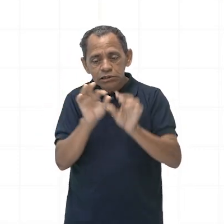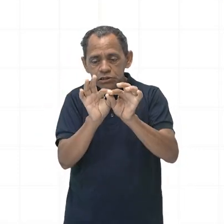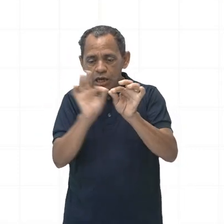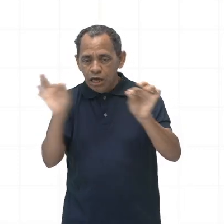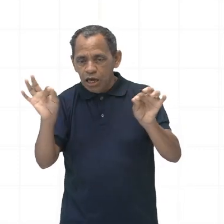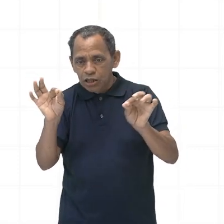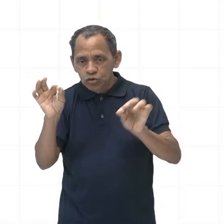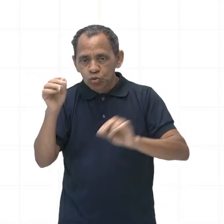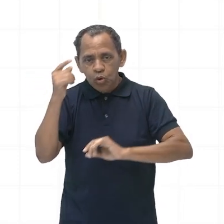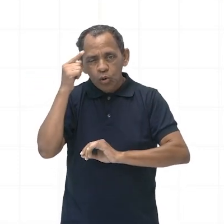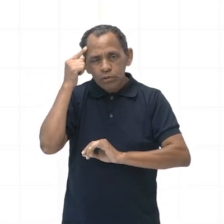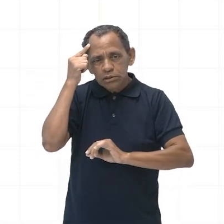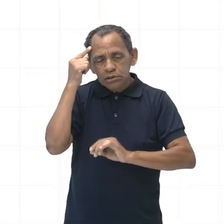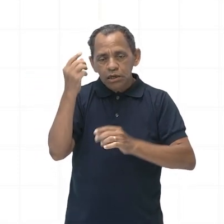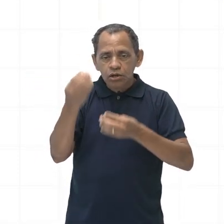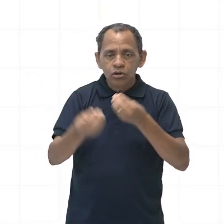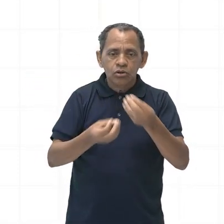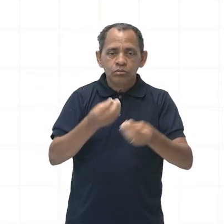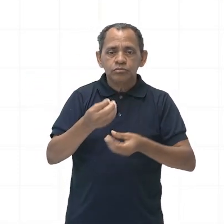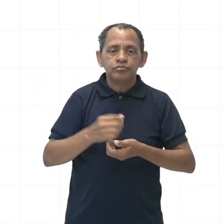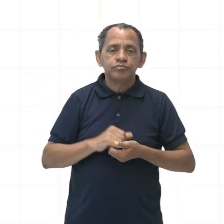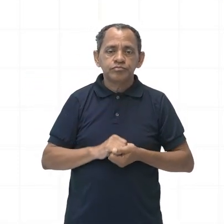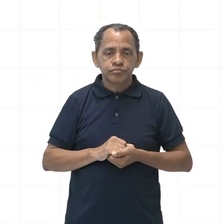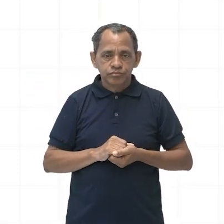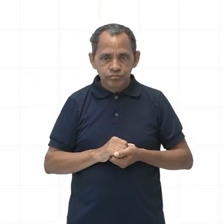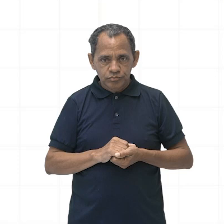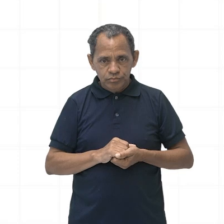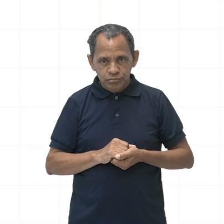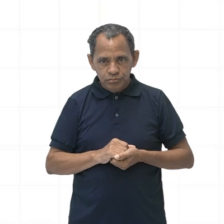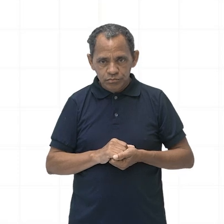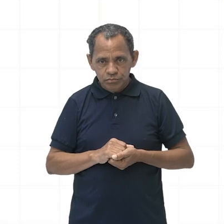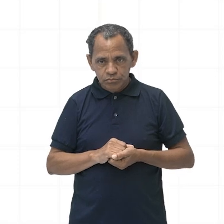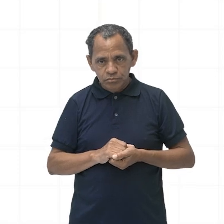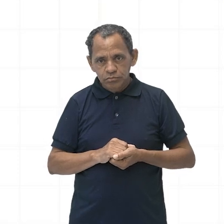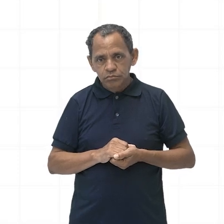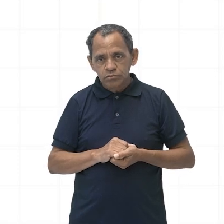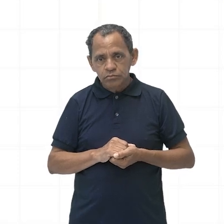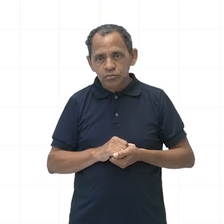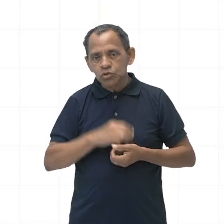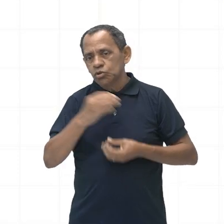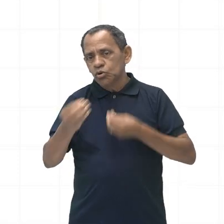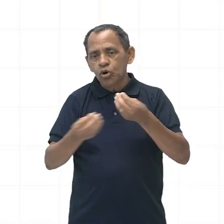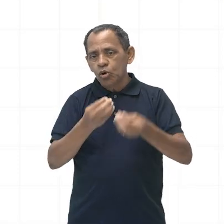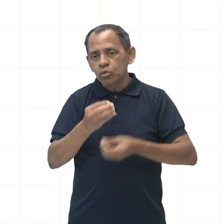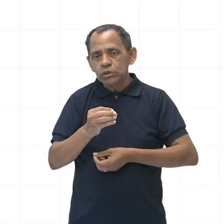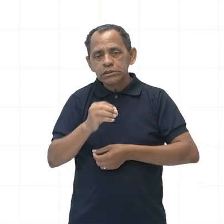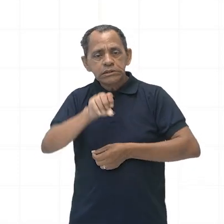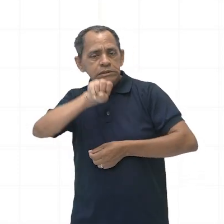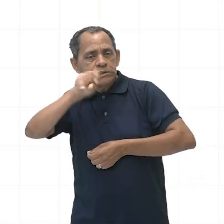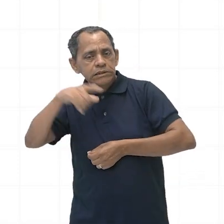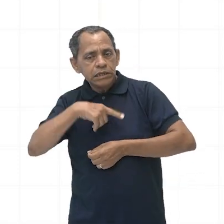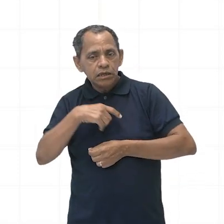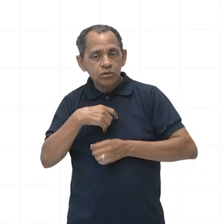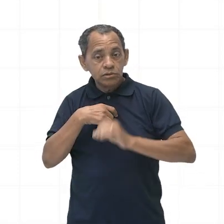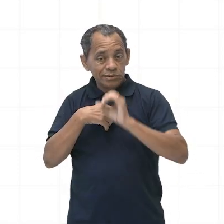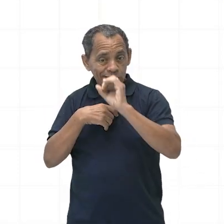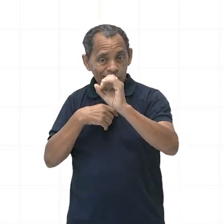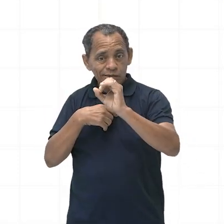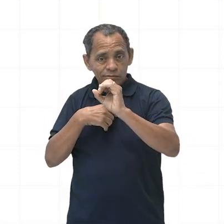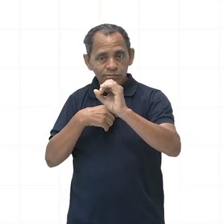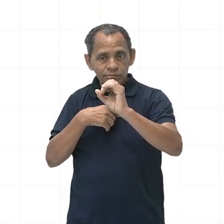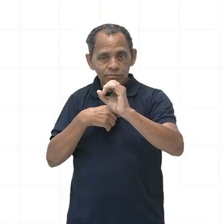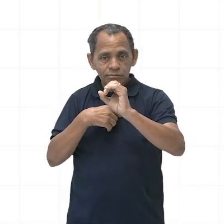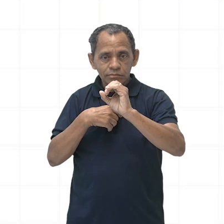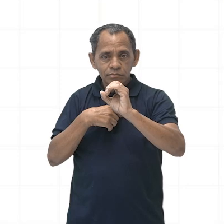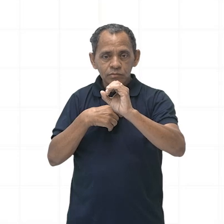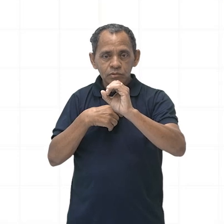seguinte forma. Ó. Vocês poderiam pensar da seguinte forma. Como? Se aqui é o 0, da forma errada, hein?